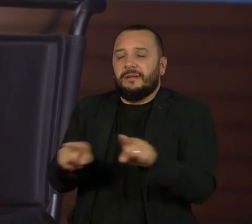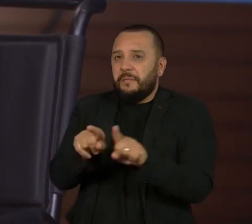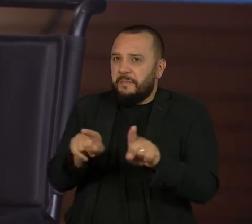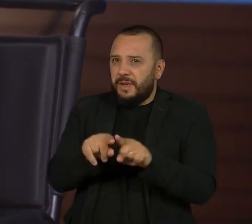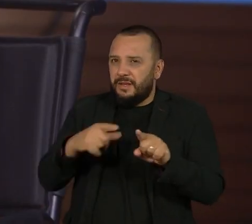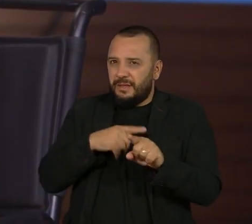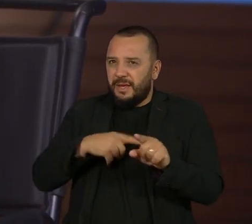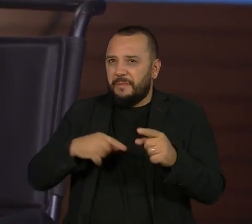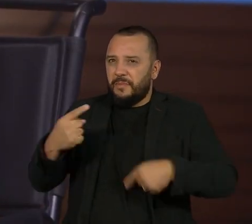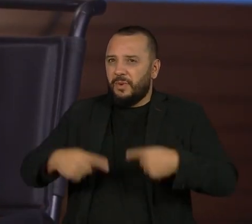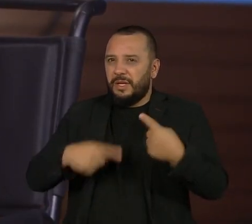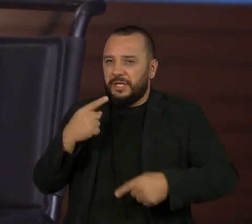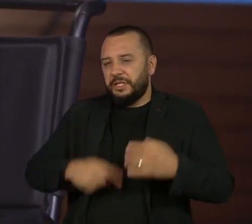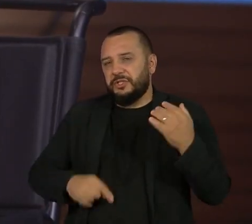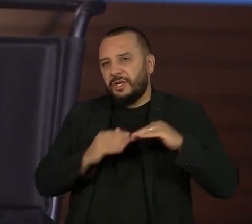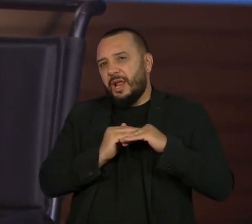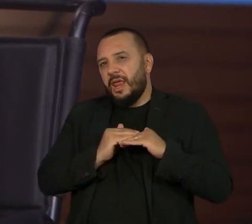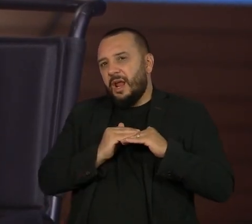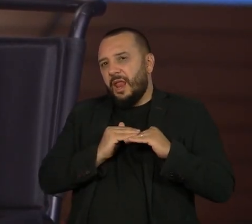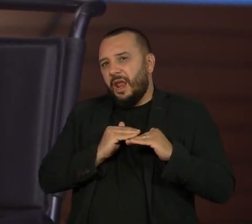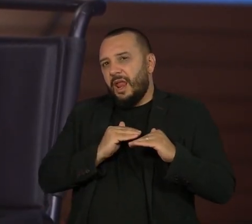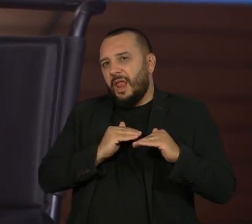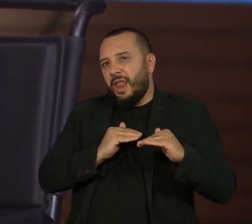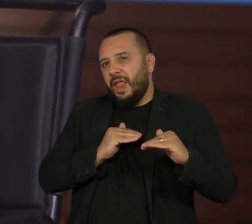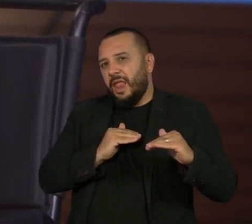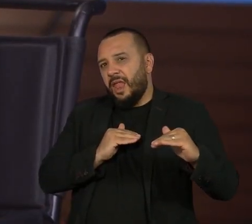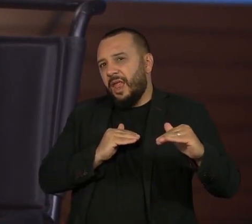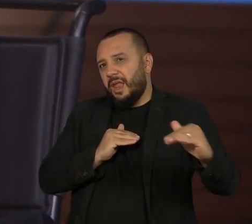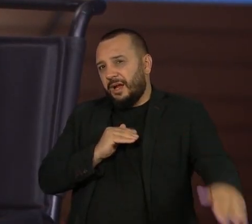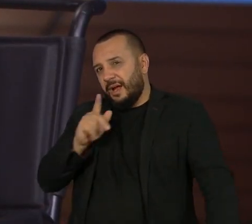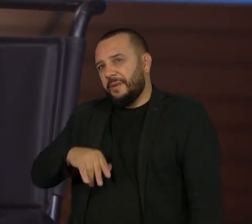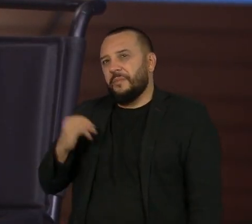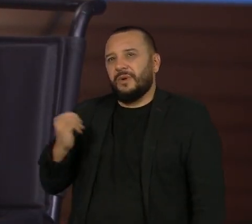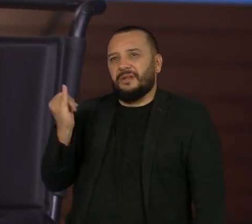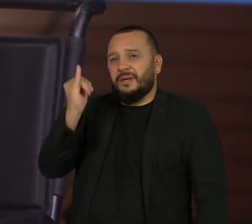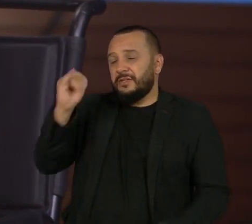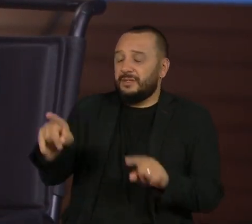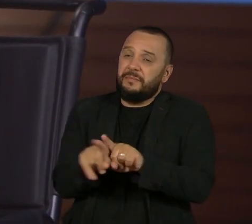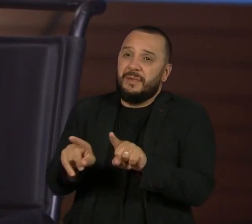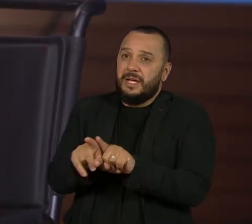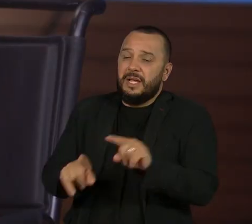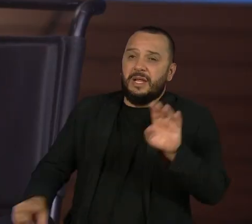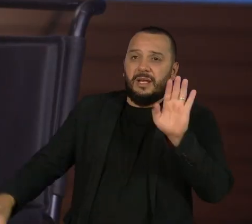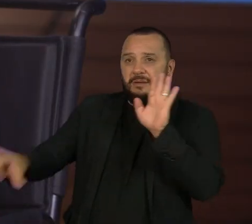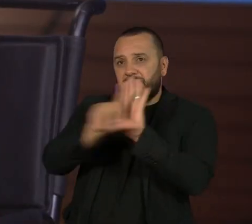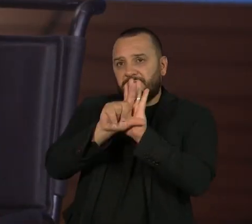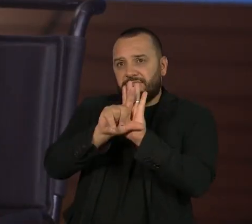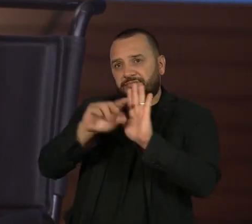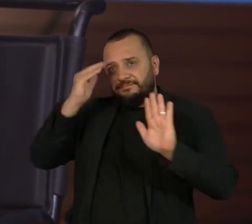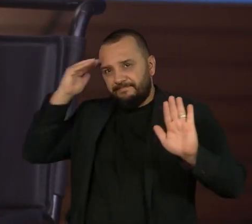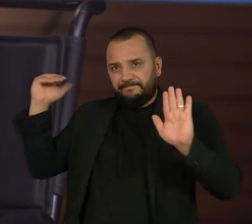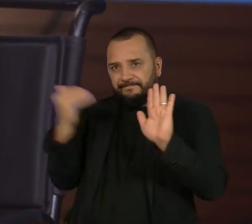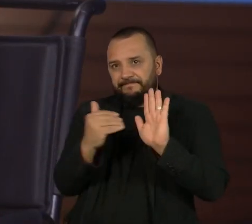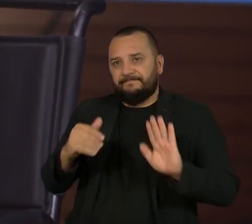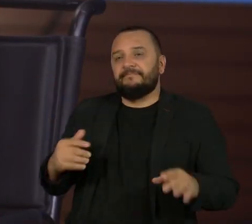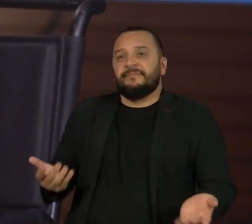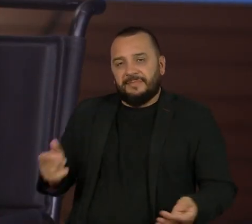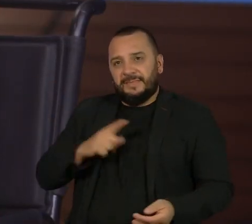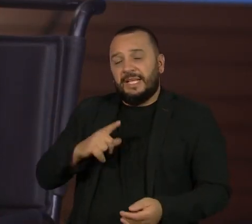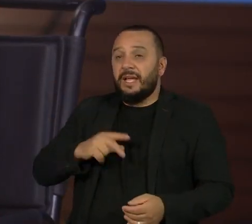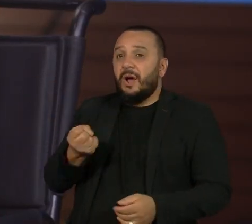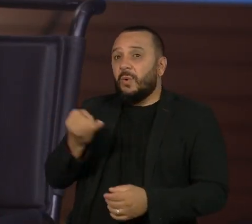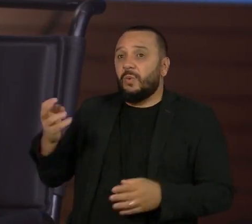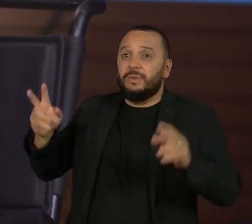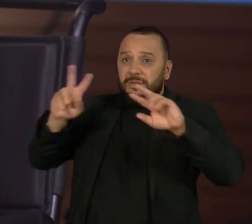também é muito importante, respeito, né, à legislação. Então, tem algumas questões que não são específicas da